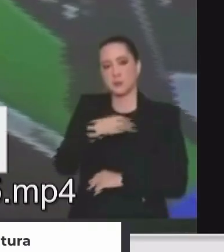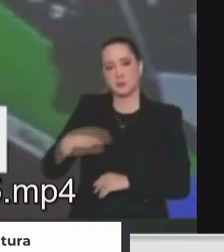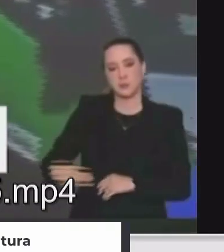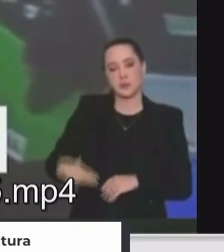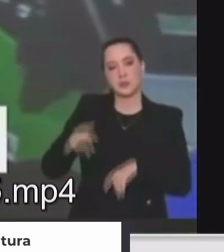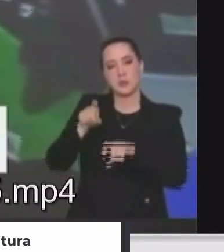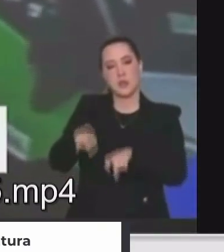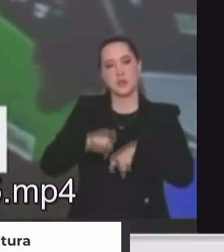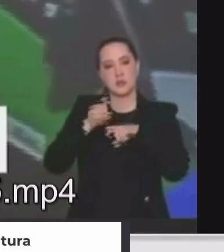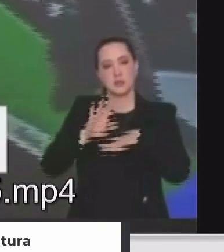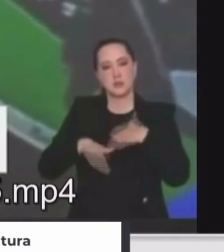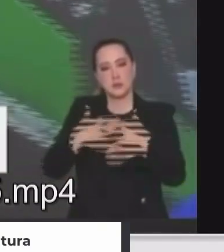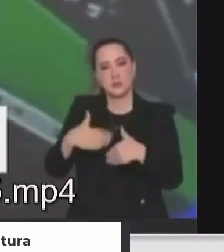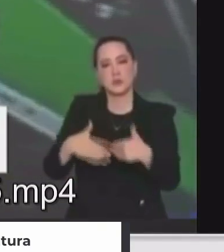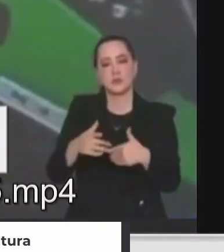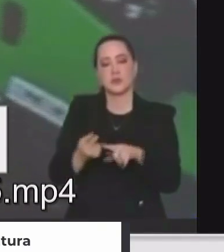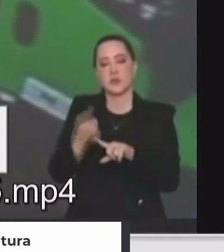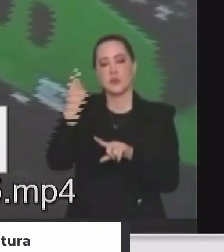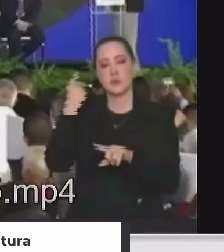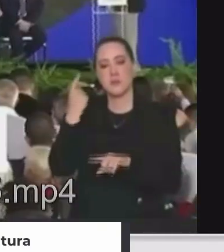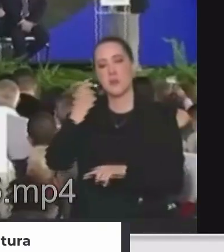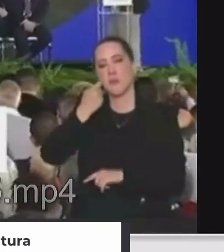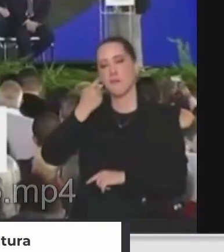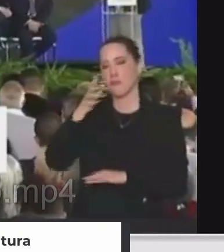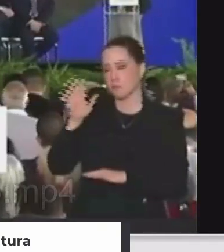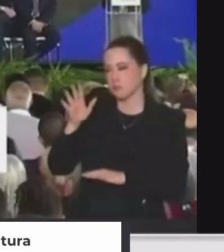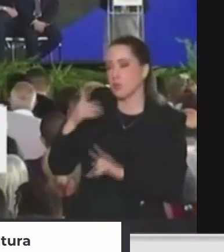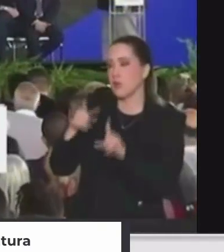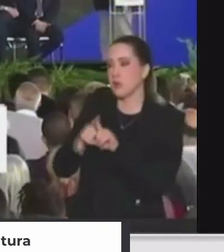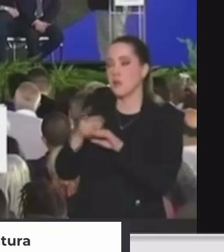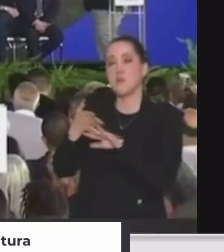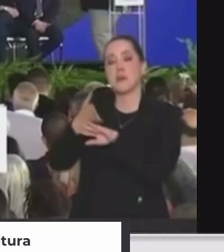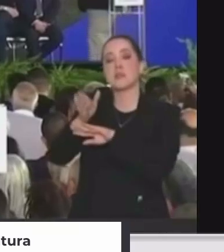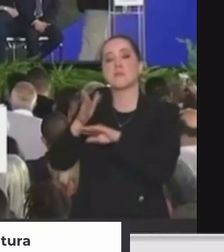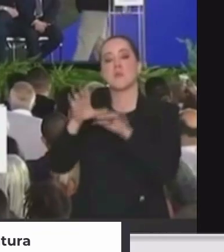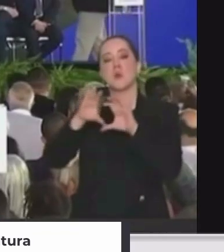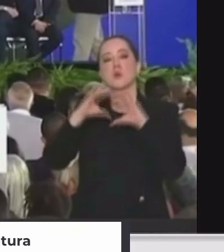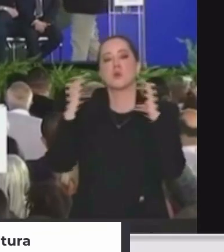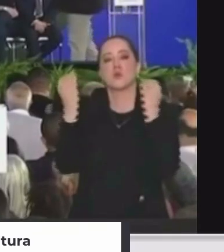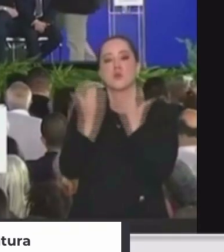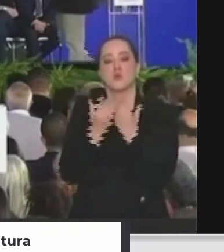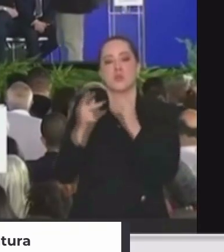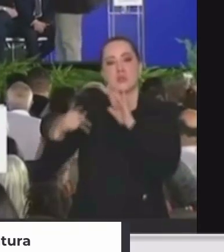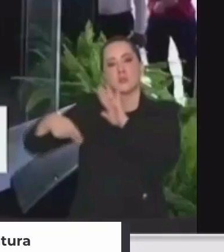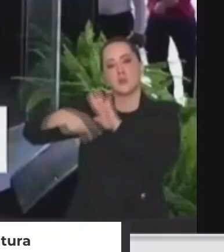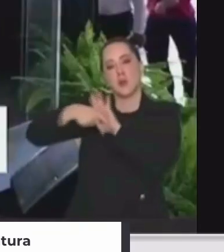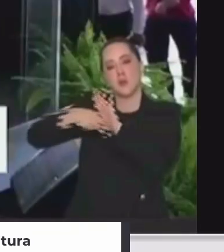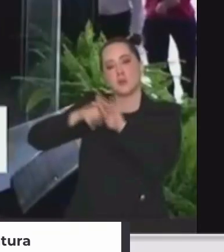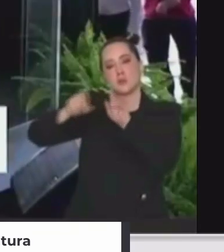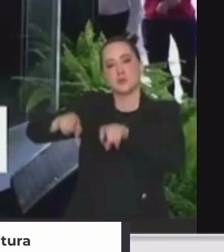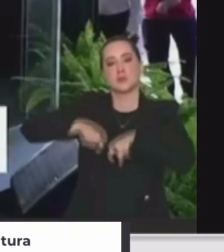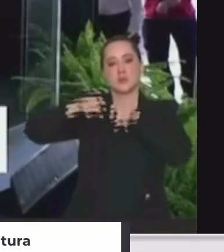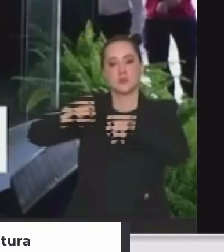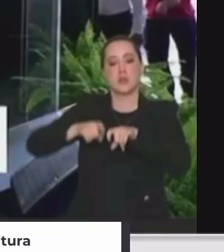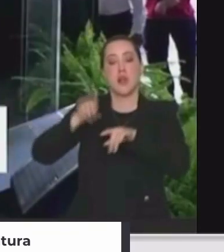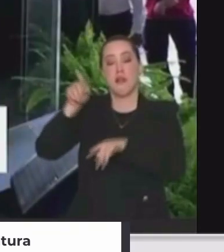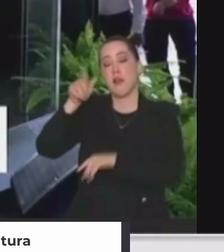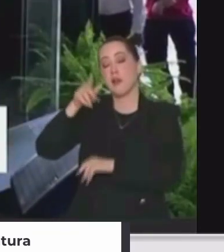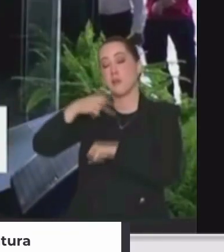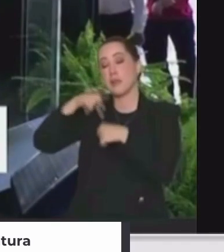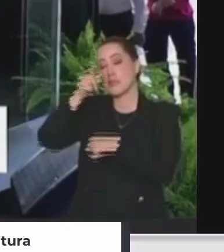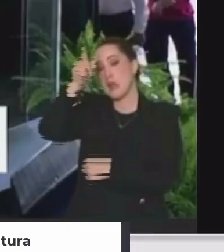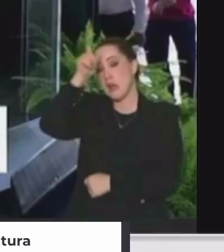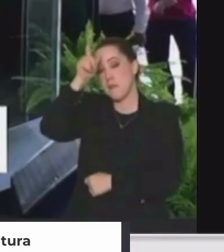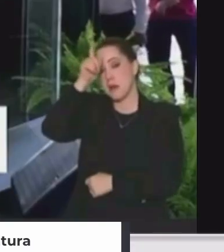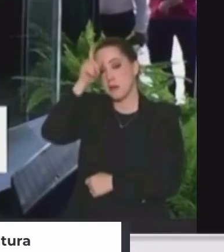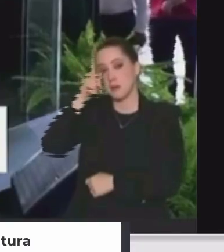Ministro do Desenvolvimento Agrário, Paulo, que foi participar de um congresso de propriedade rural de pequenos na Alemanha. E